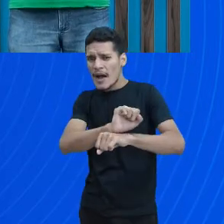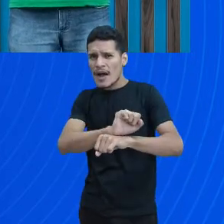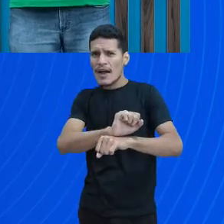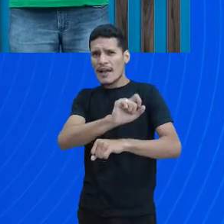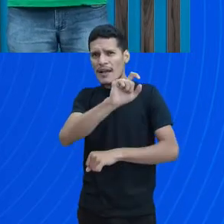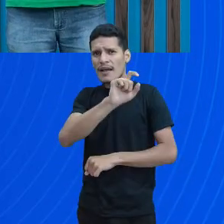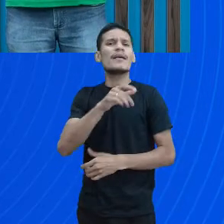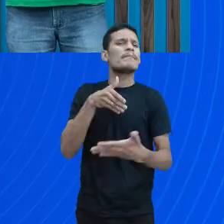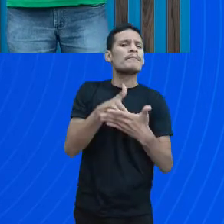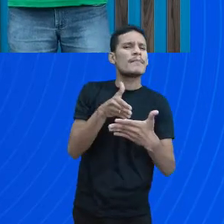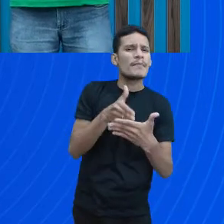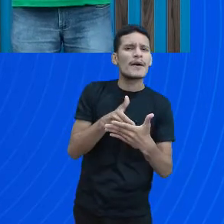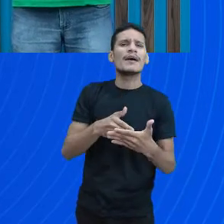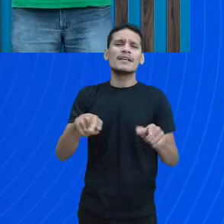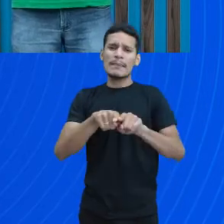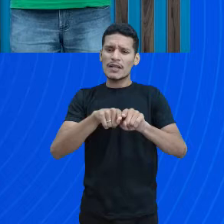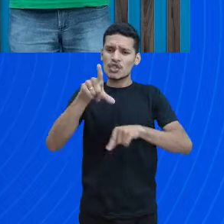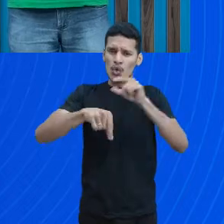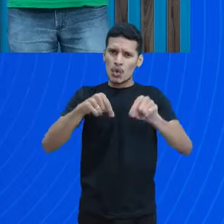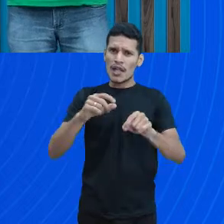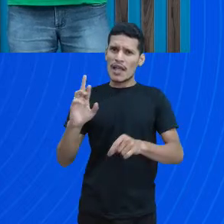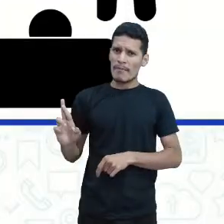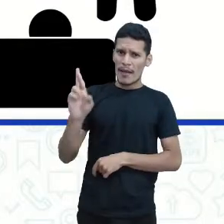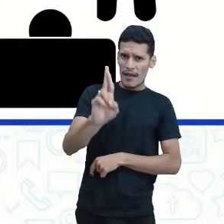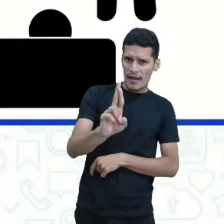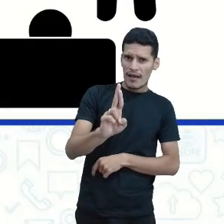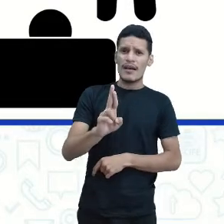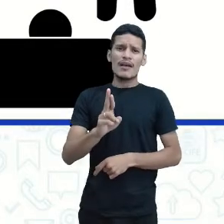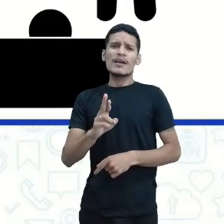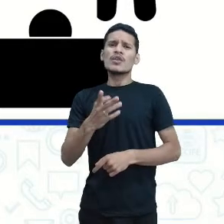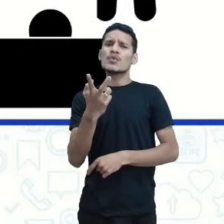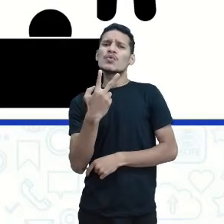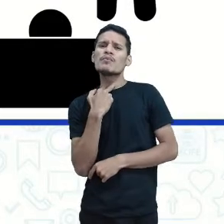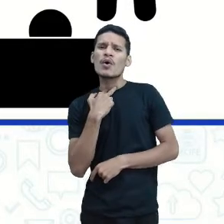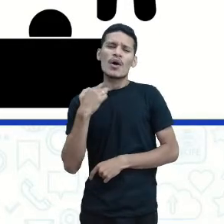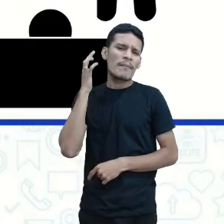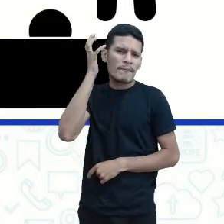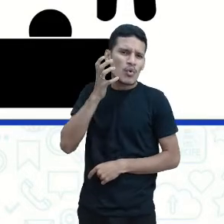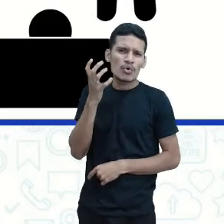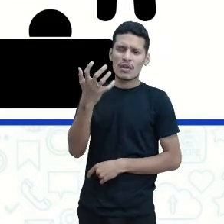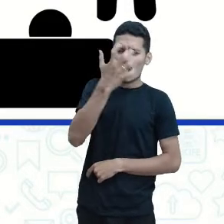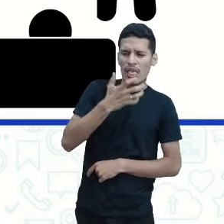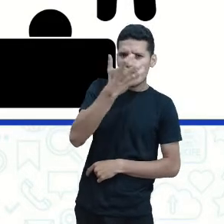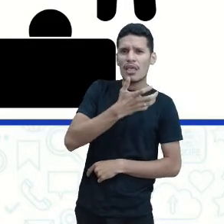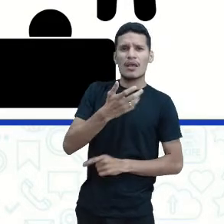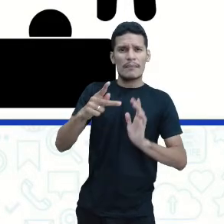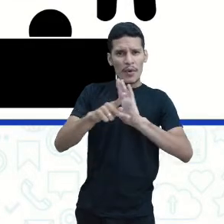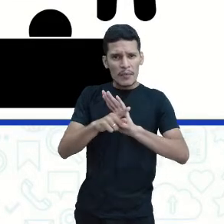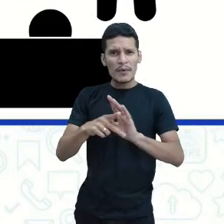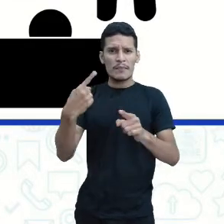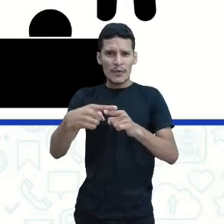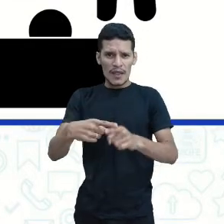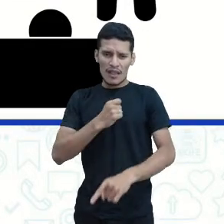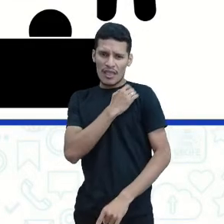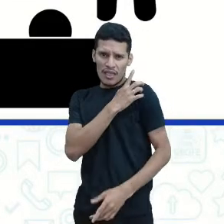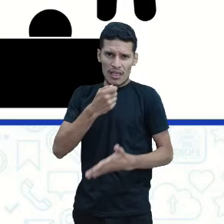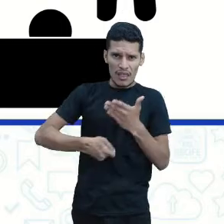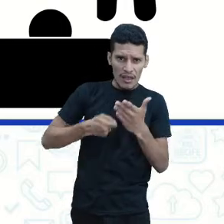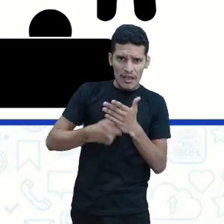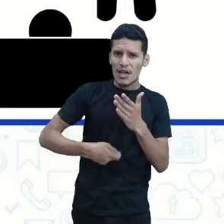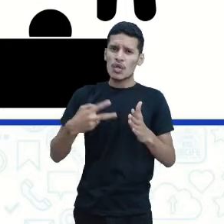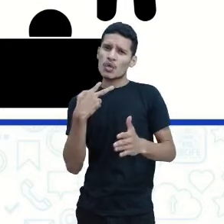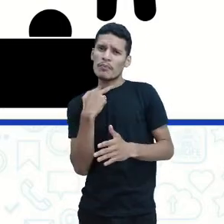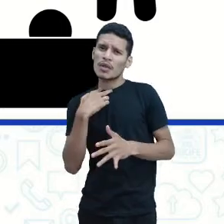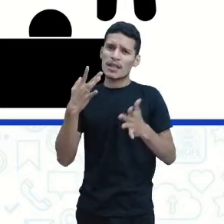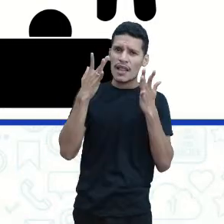se representarem politicamente, censurou, não podia cantar uma música que o regime desagradasse, não podia fazer um filme, uma peça